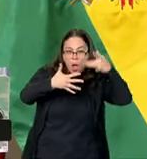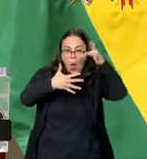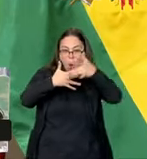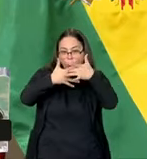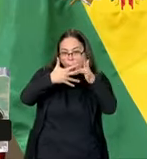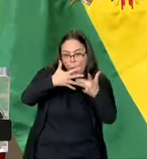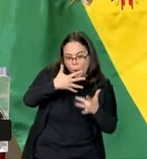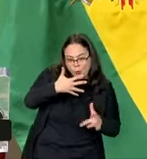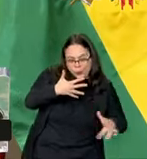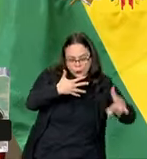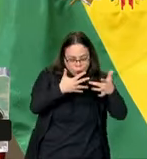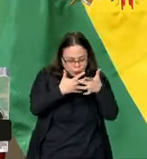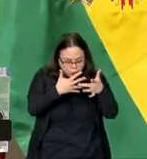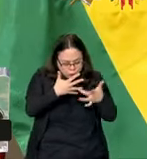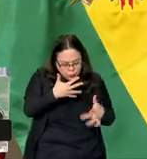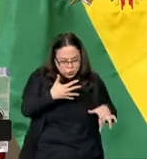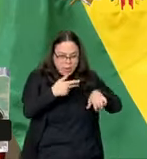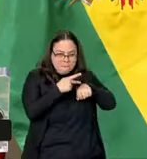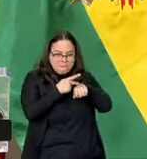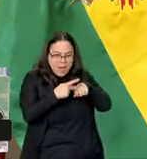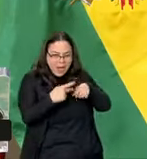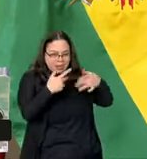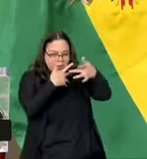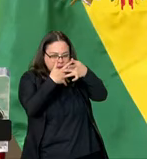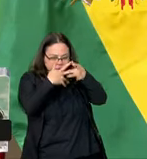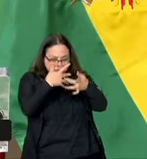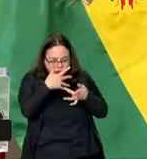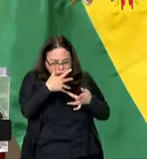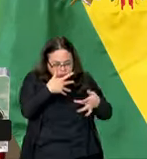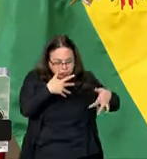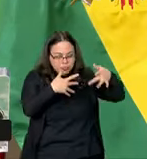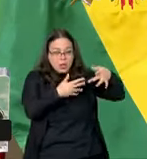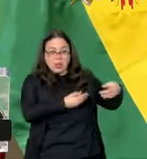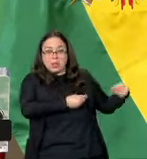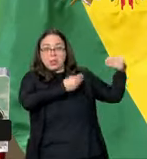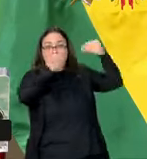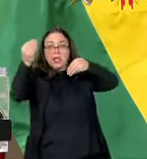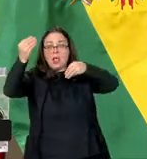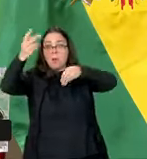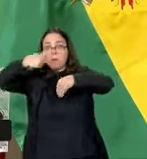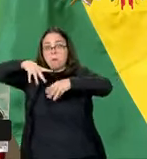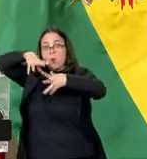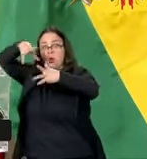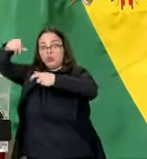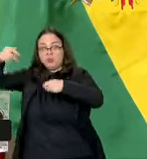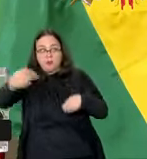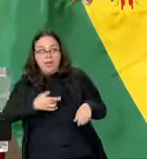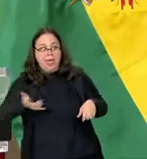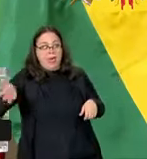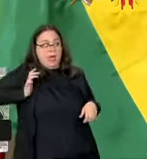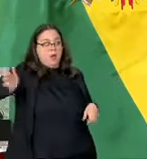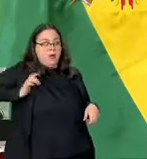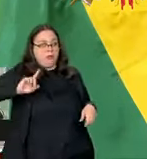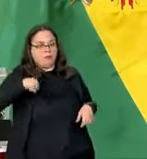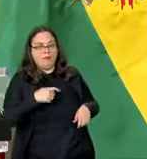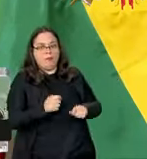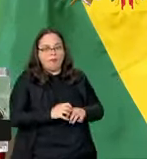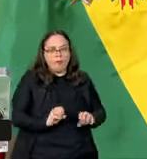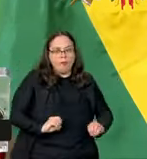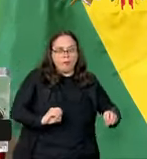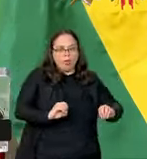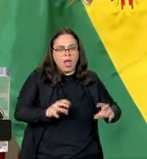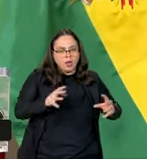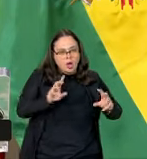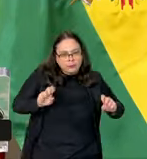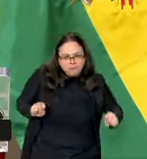Minas e a prata de Potosí que enriqueceram outras partes do mundo. Juntos, podemos